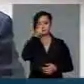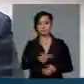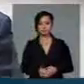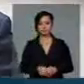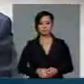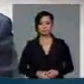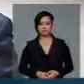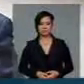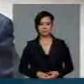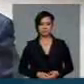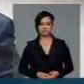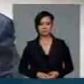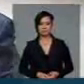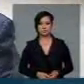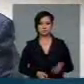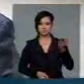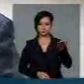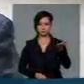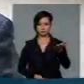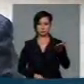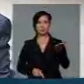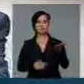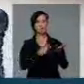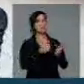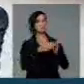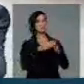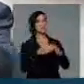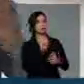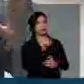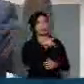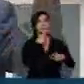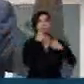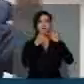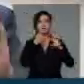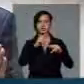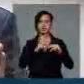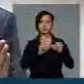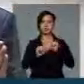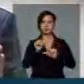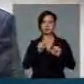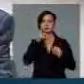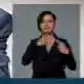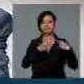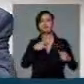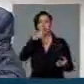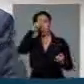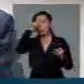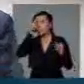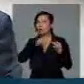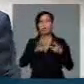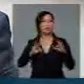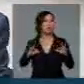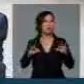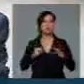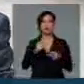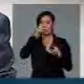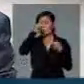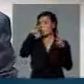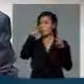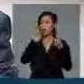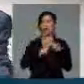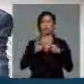nesse aspecto que Vossa Excelência traz da reforma política, eu estou plenamente de acordo com Vossa Excelência. Plenamente de acordo. Tanto